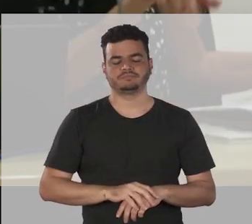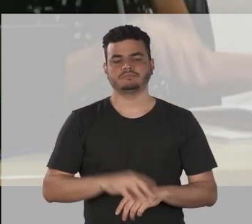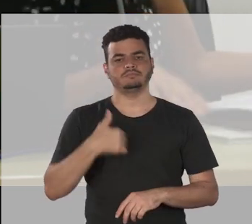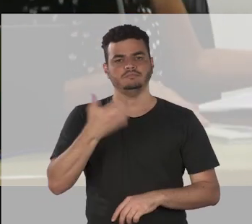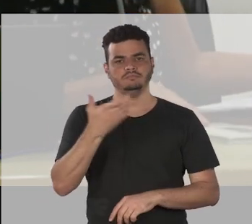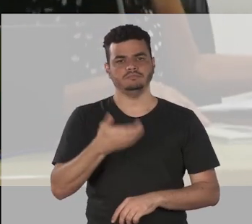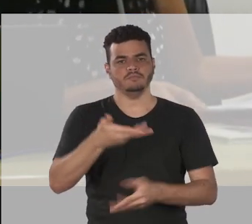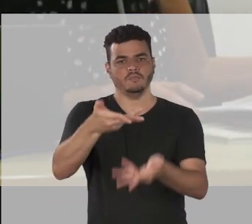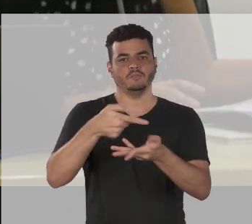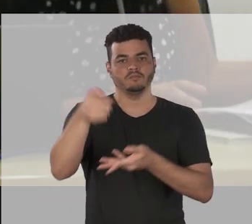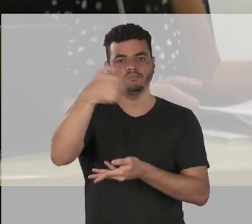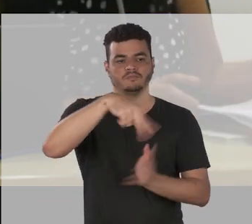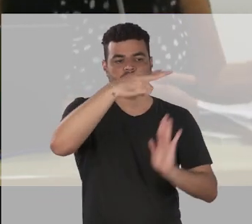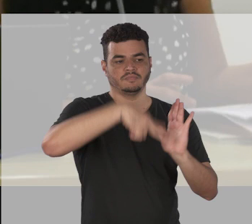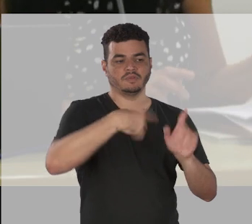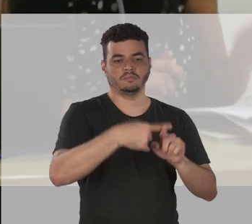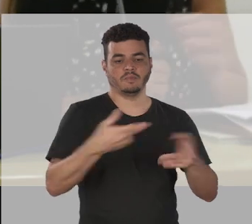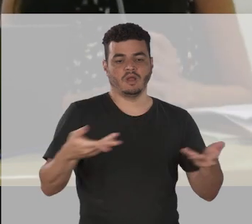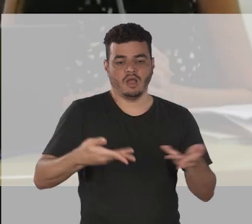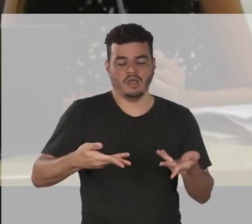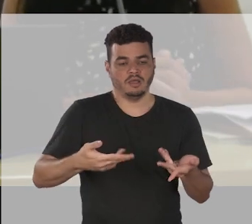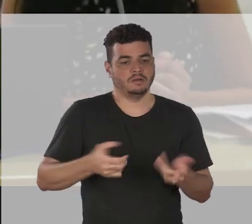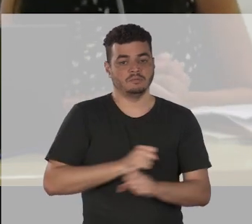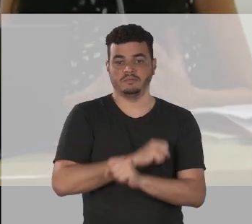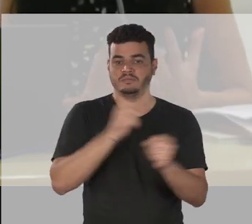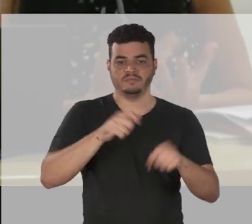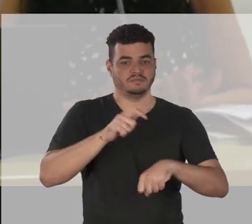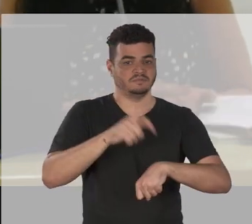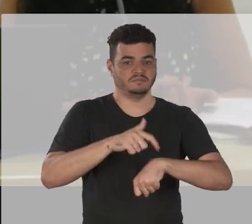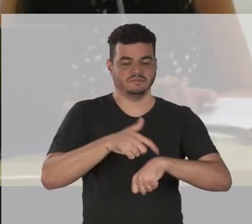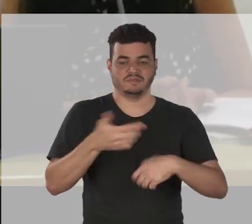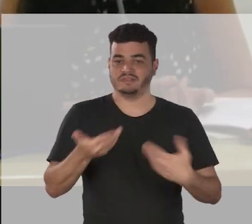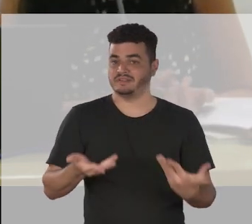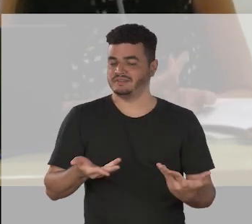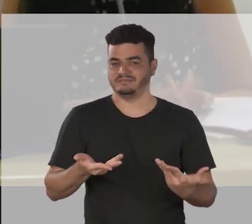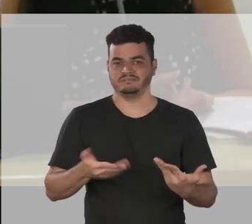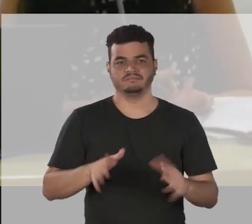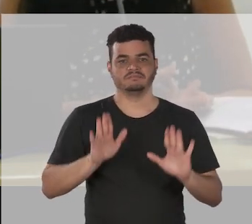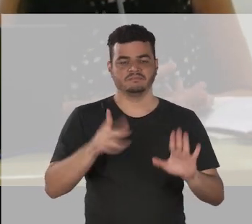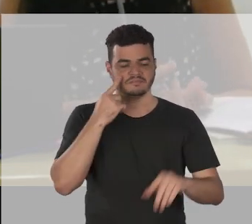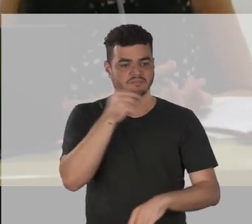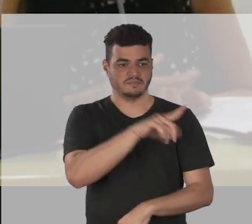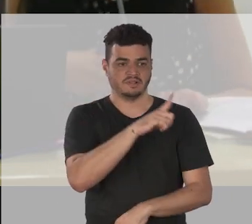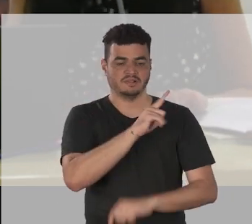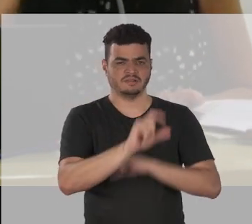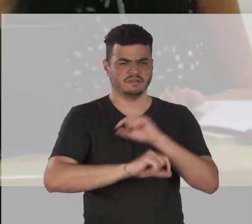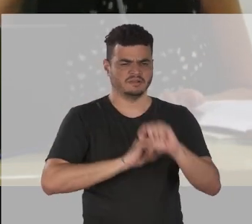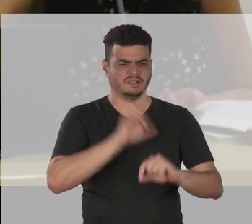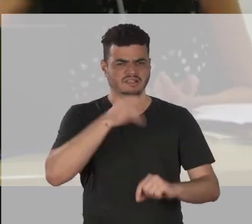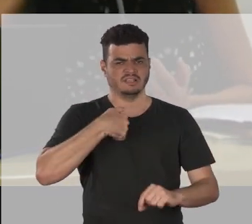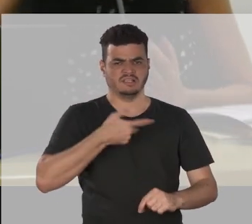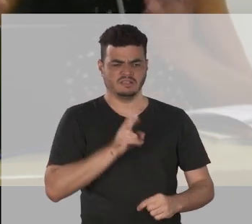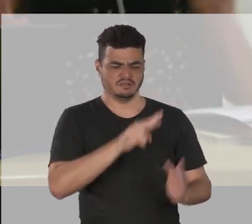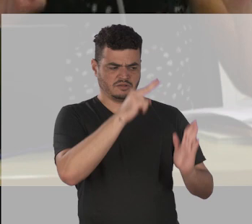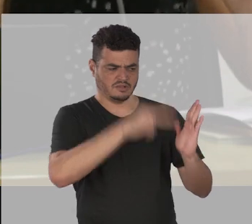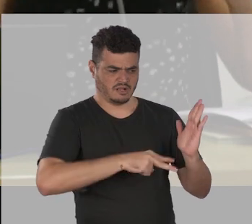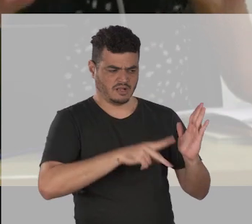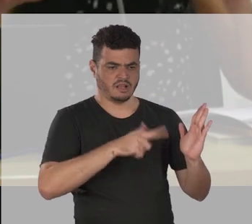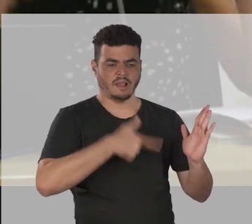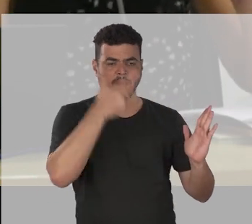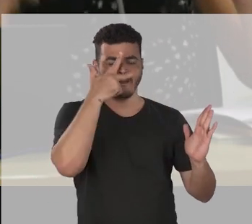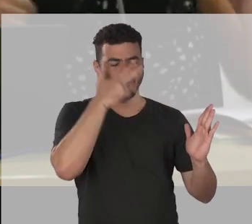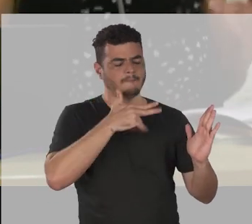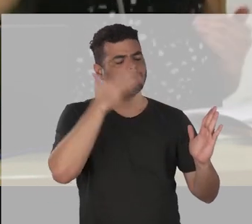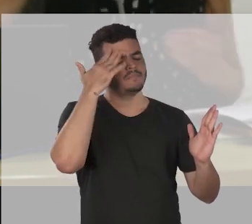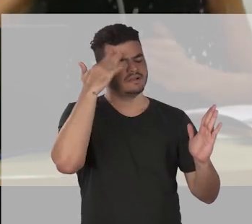vez que leio esse texto, depois, se vocês quiserem, posso passar para que vocês vejam, sempre encontro um significado diferente, algum detalhe, né, que